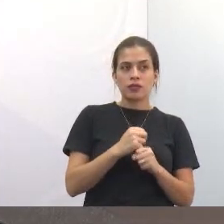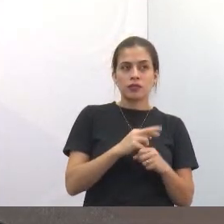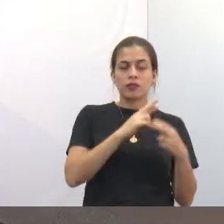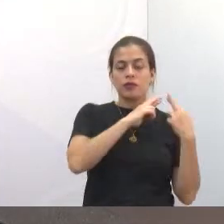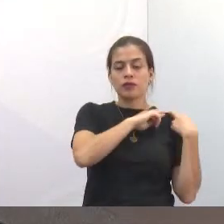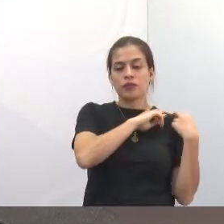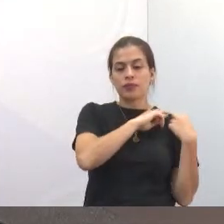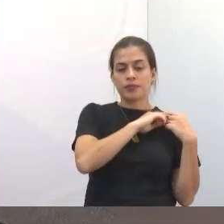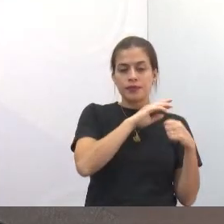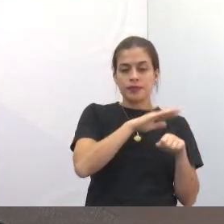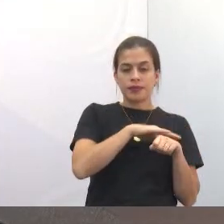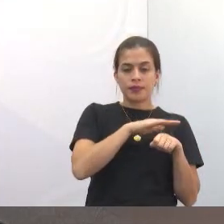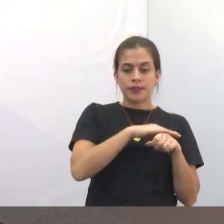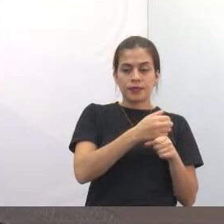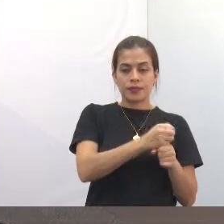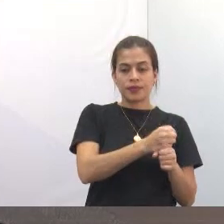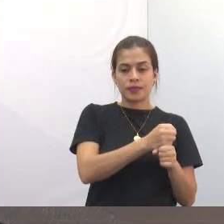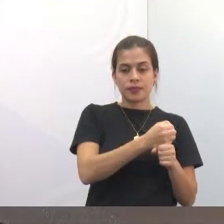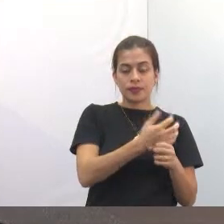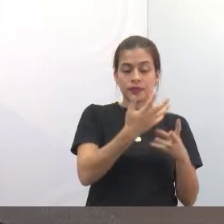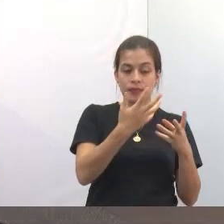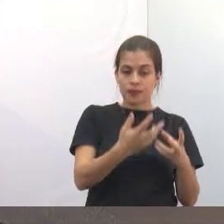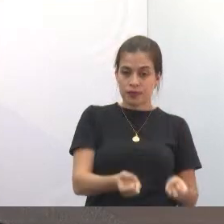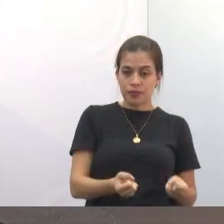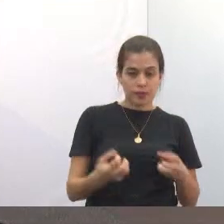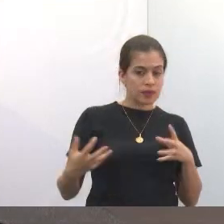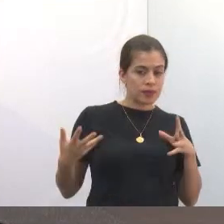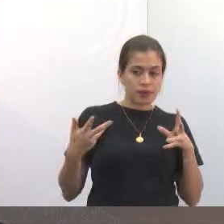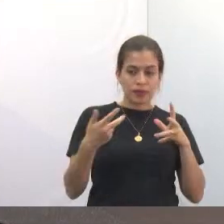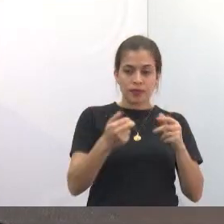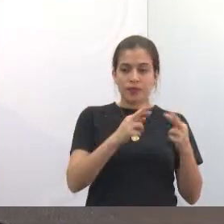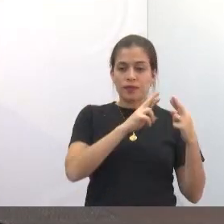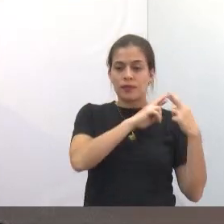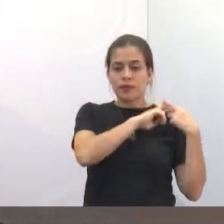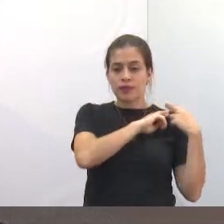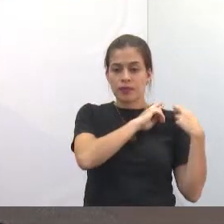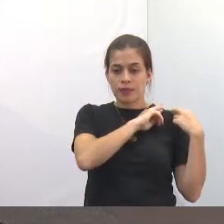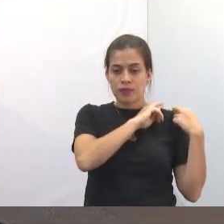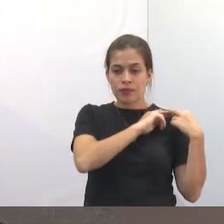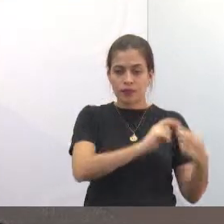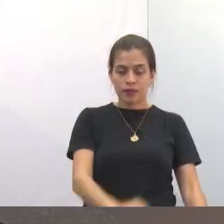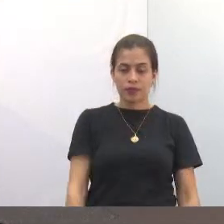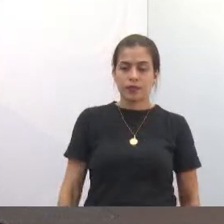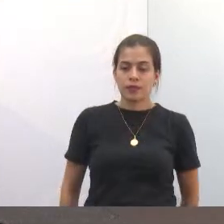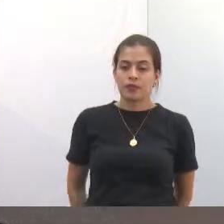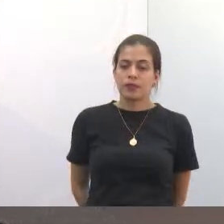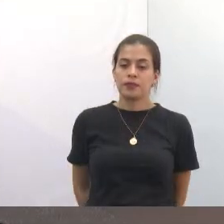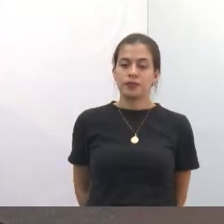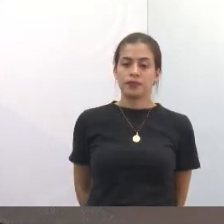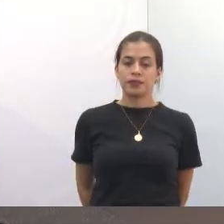pela execução da obra assumirá integralmente a responsabilidade